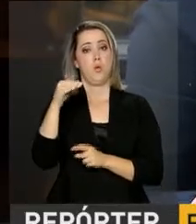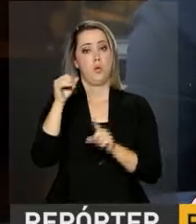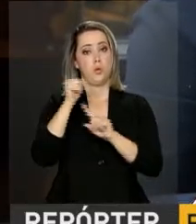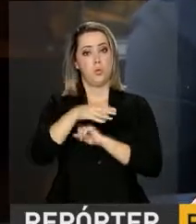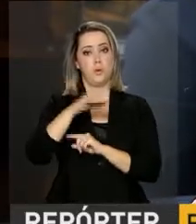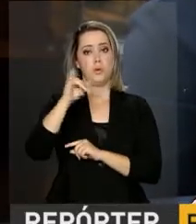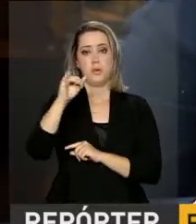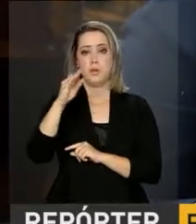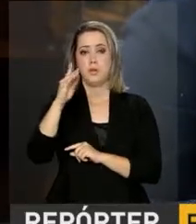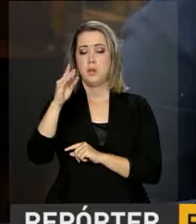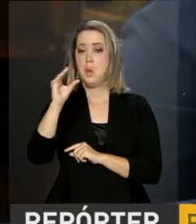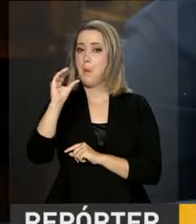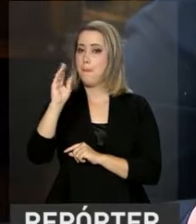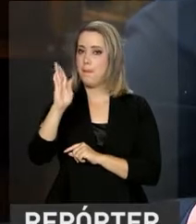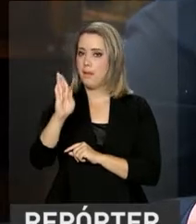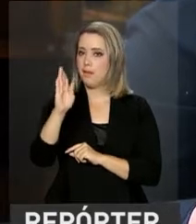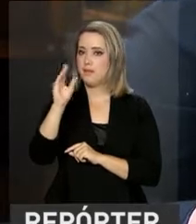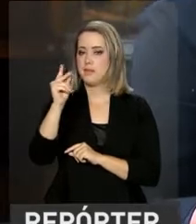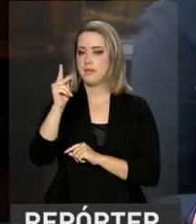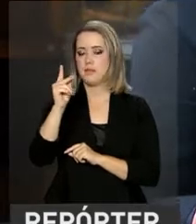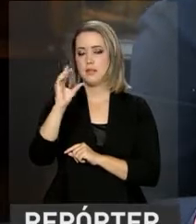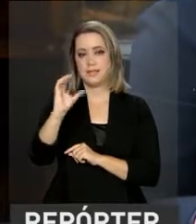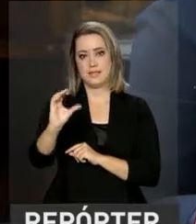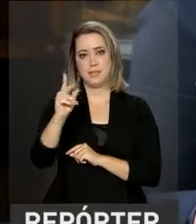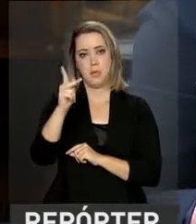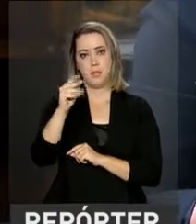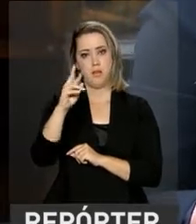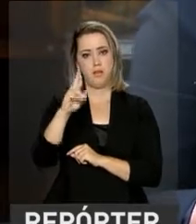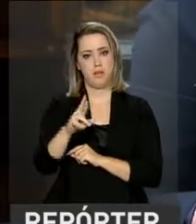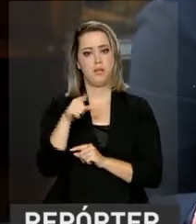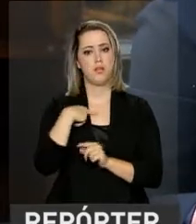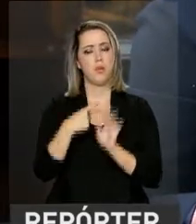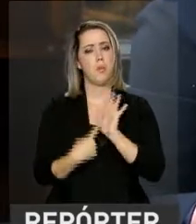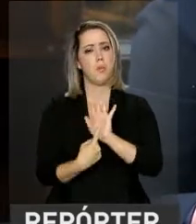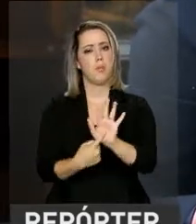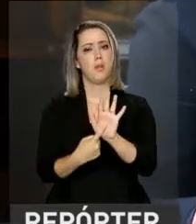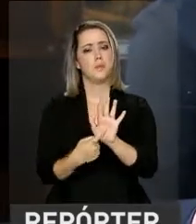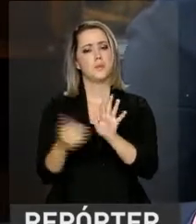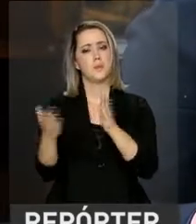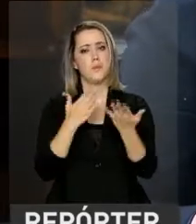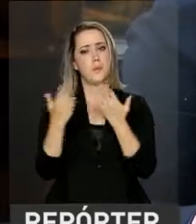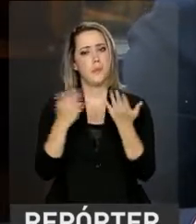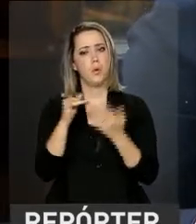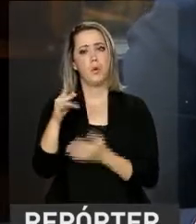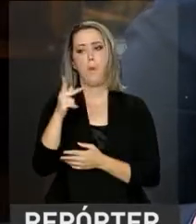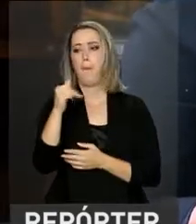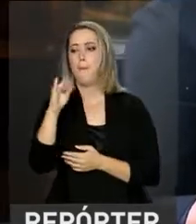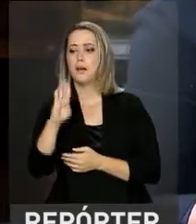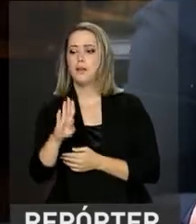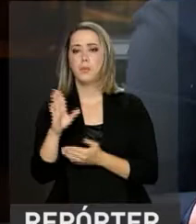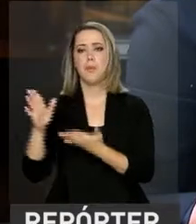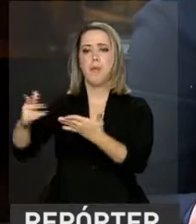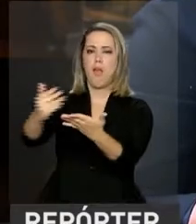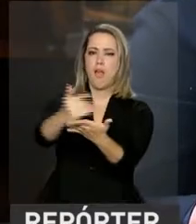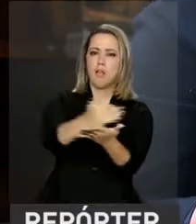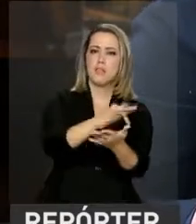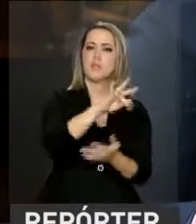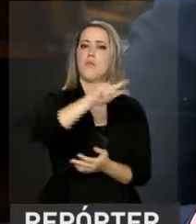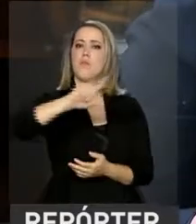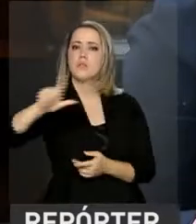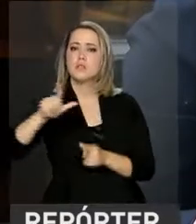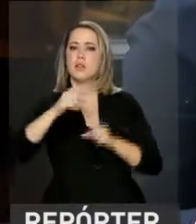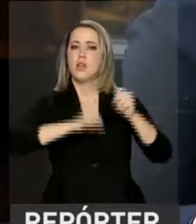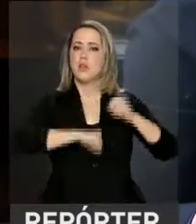é medido mensalmente e é considerado uma prévia do PIB. Ele leva em conta dados como arrecadação fiscal e atividades nos setores